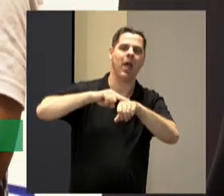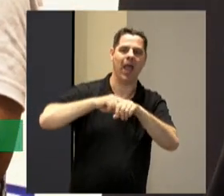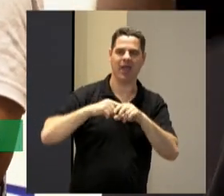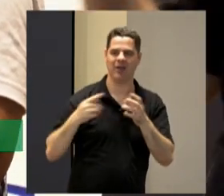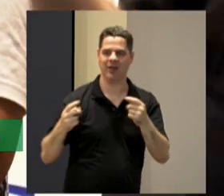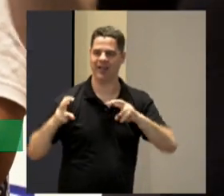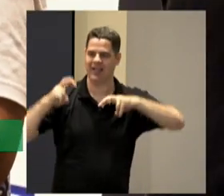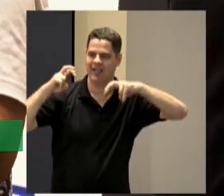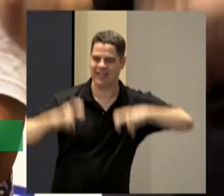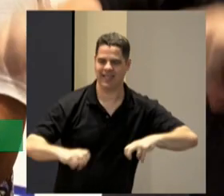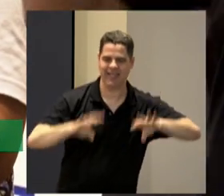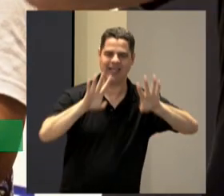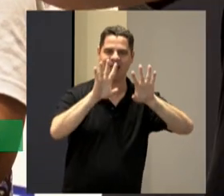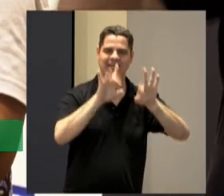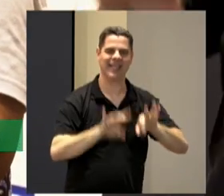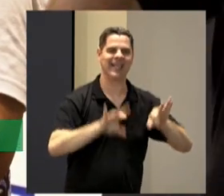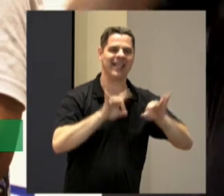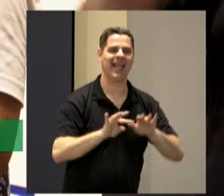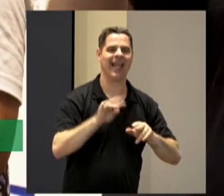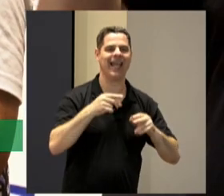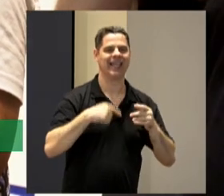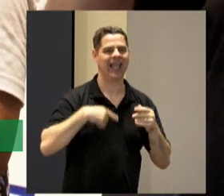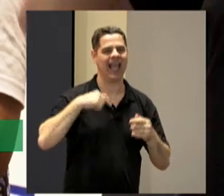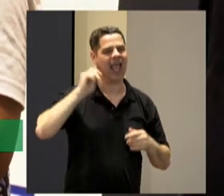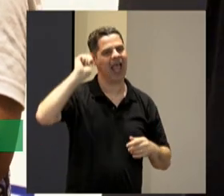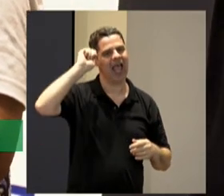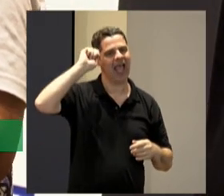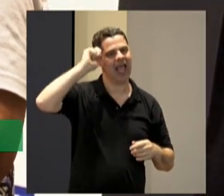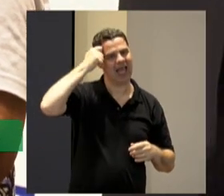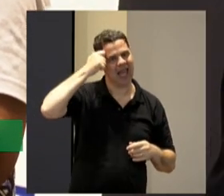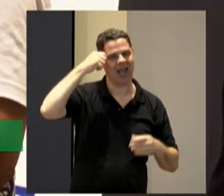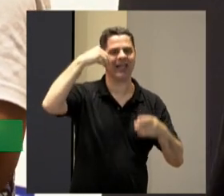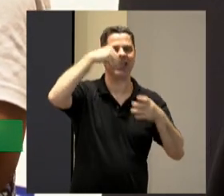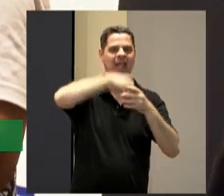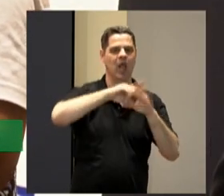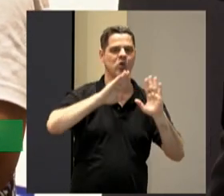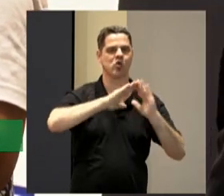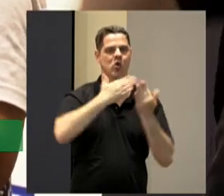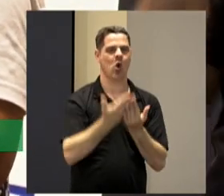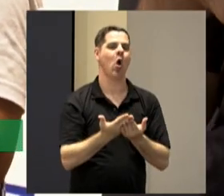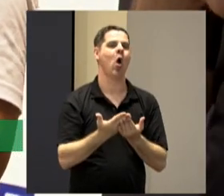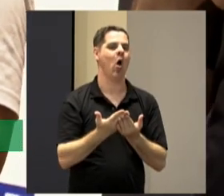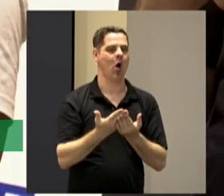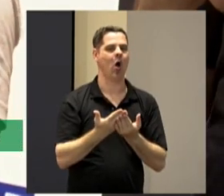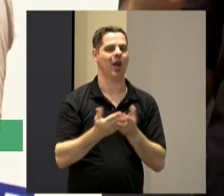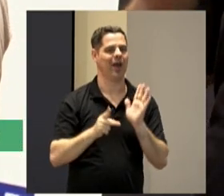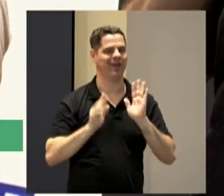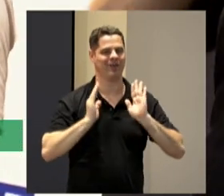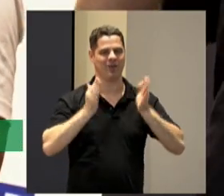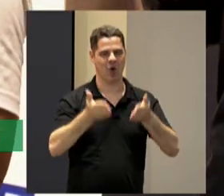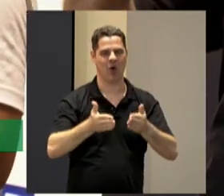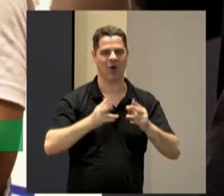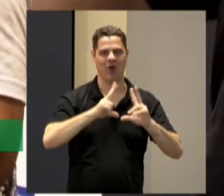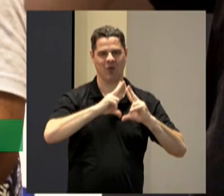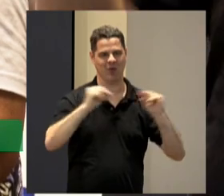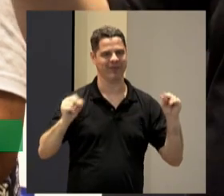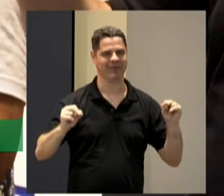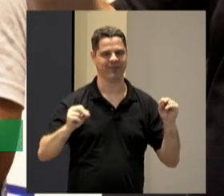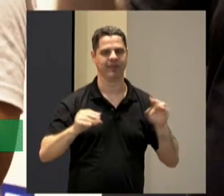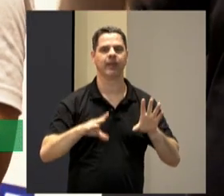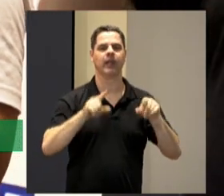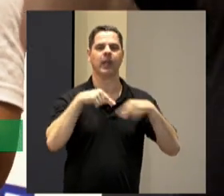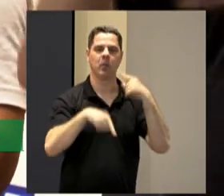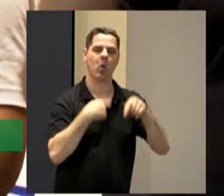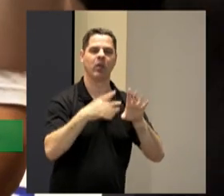escrever O Negro no Projeto Pedagógico das Escolas para a Rede Municipal de Florianópolis. A partir daí, as formações